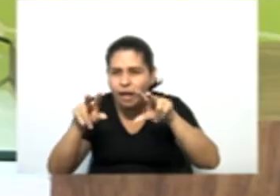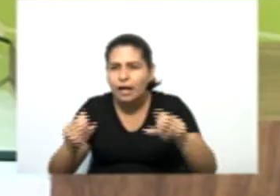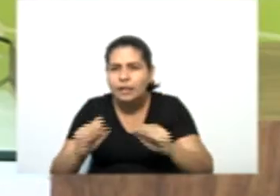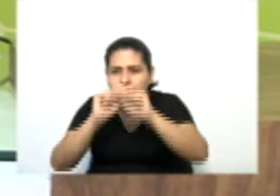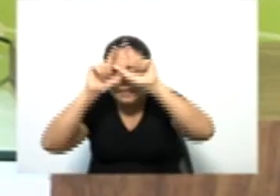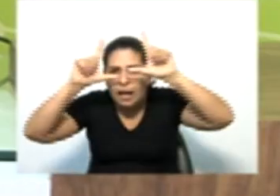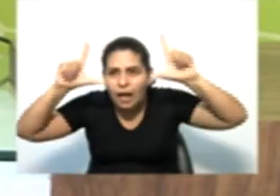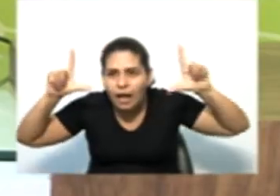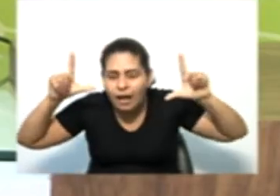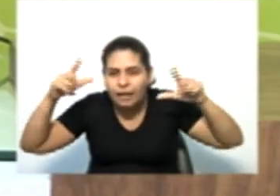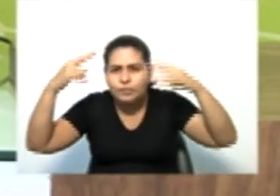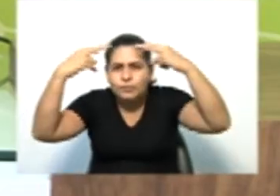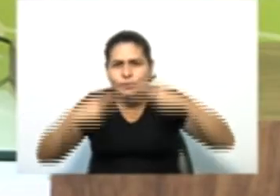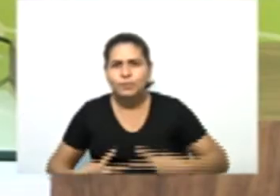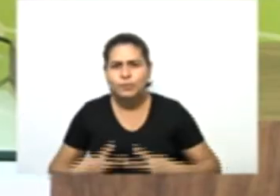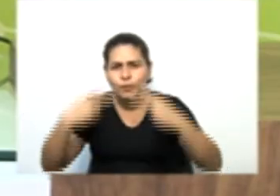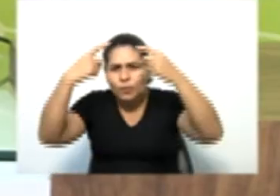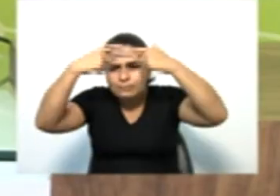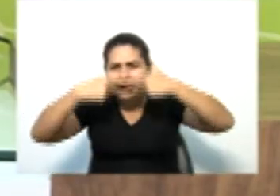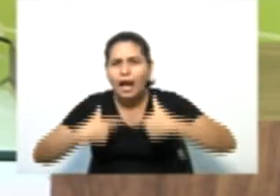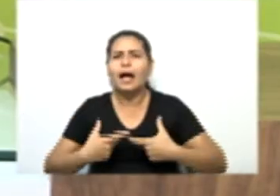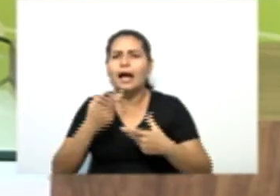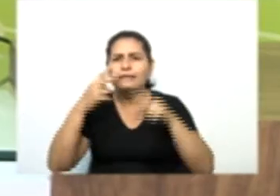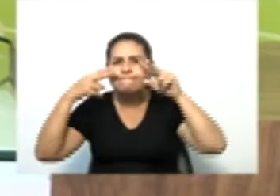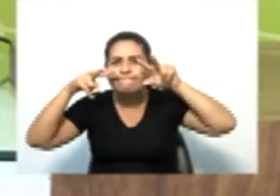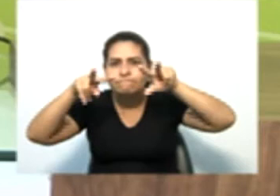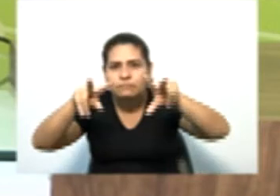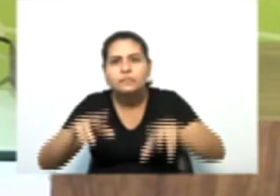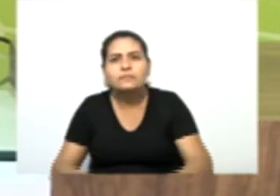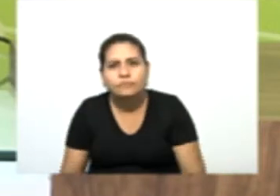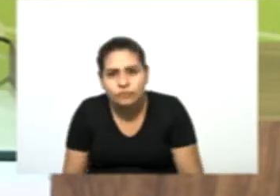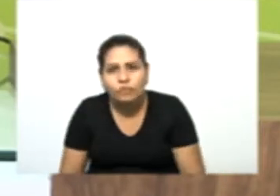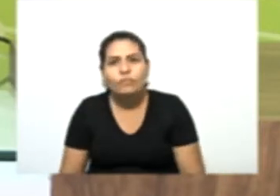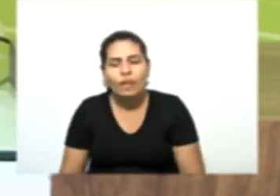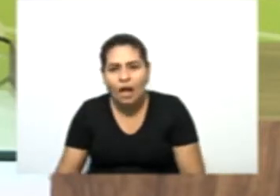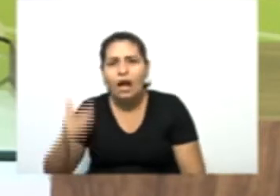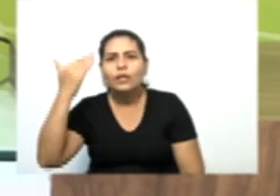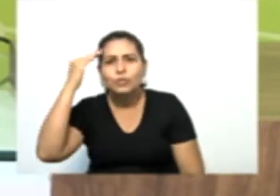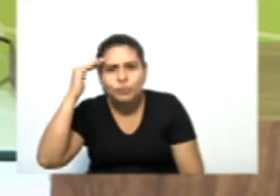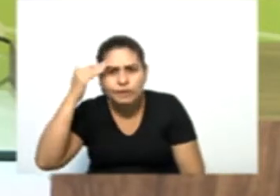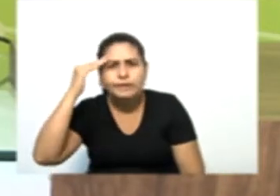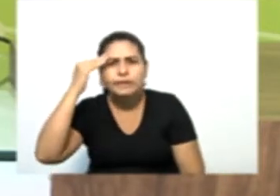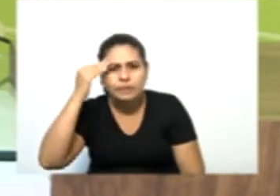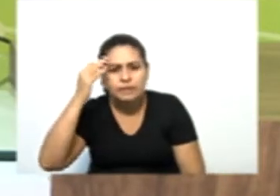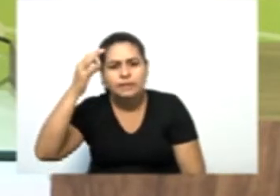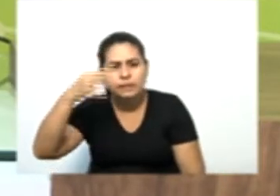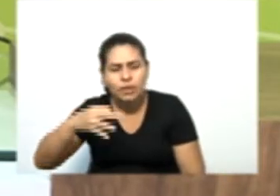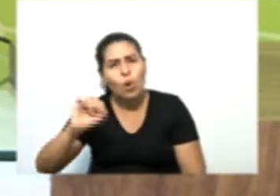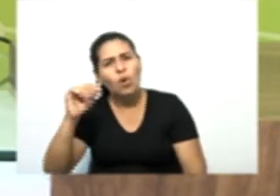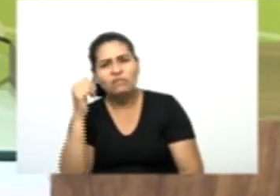dar a percepção corporal de que você está ouvindo, que você está realmente reconhecendo, ou senão...